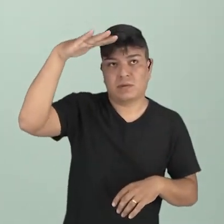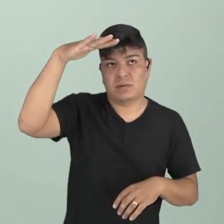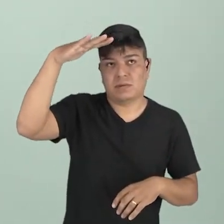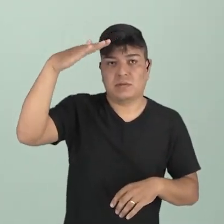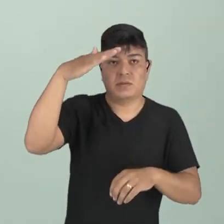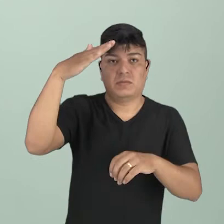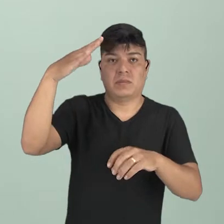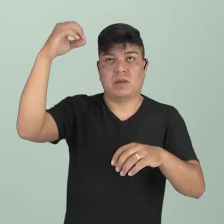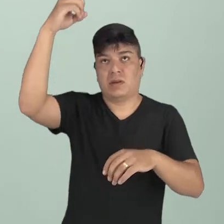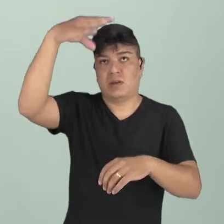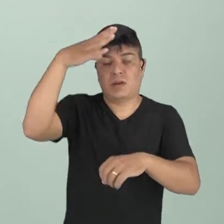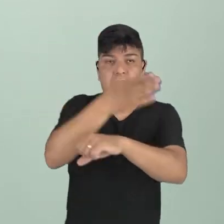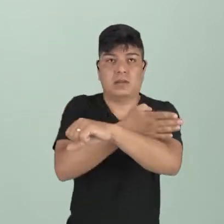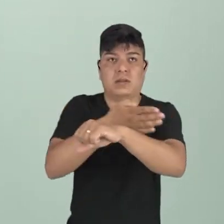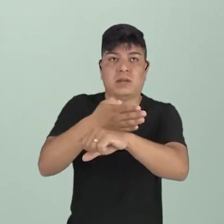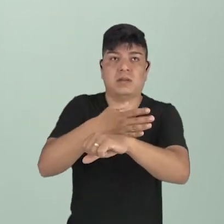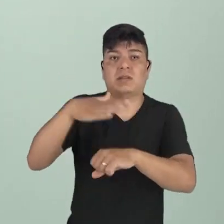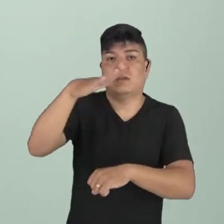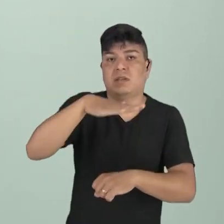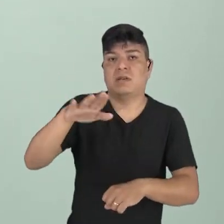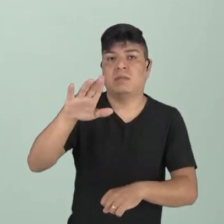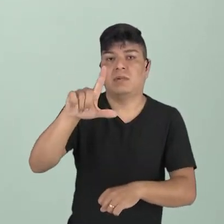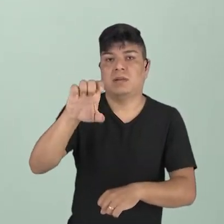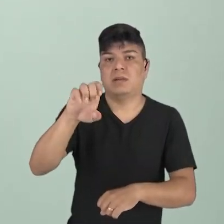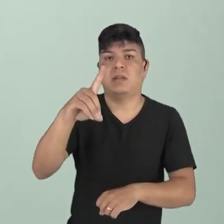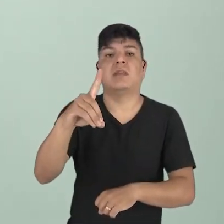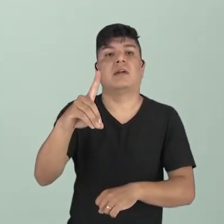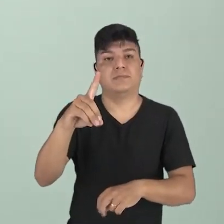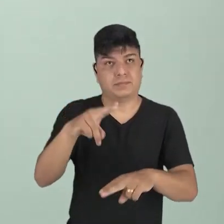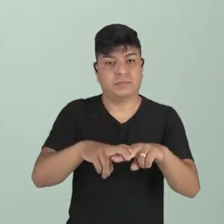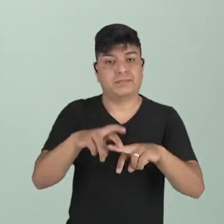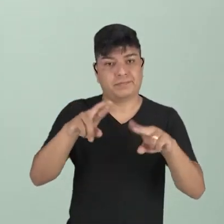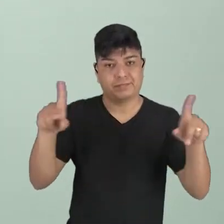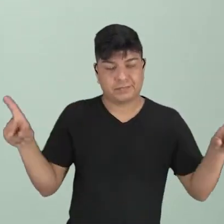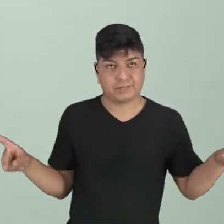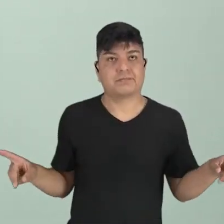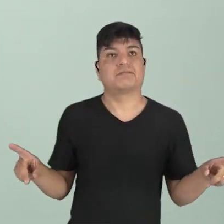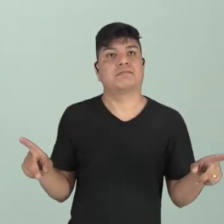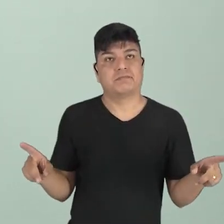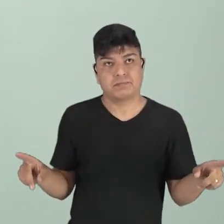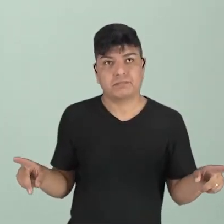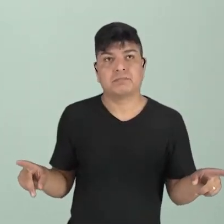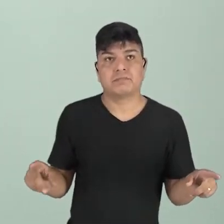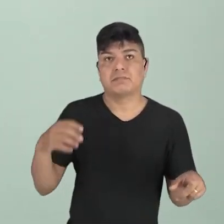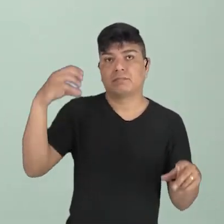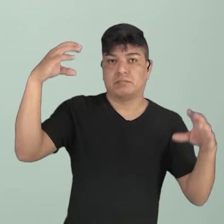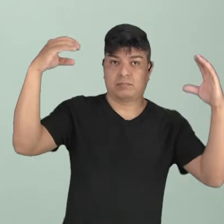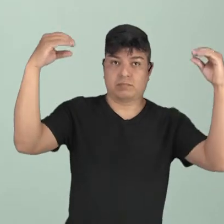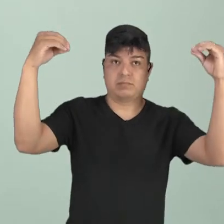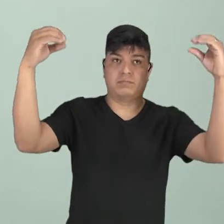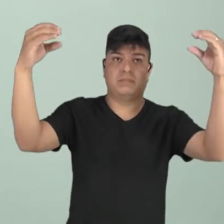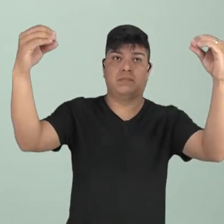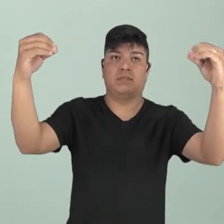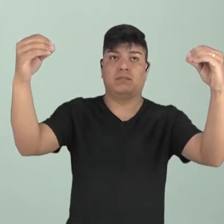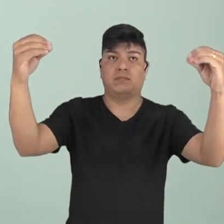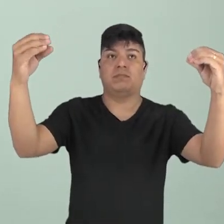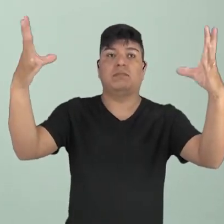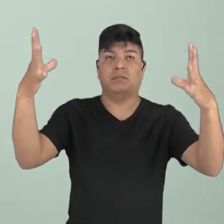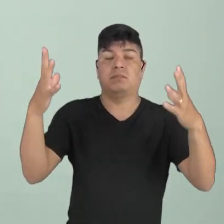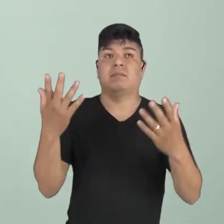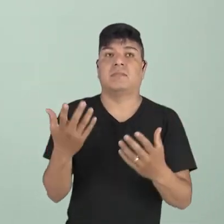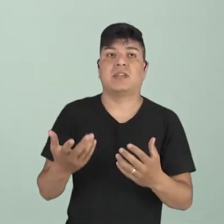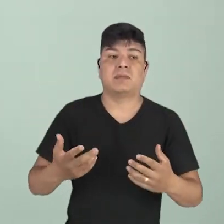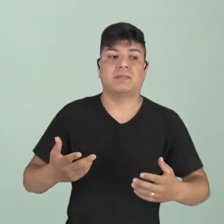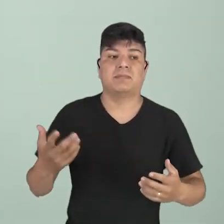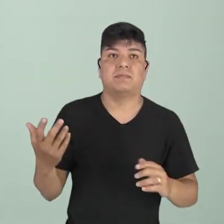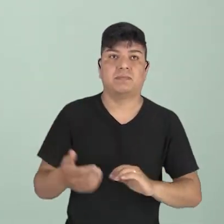lâmpadas tradicionais e embaixo com as lâmpadas LED. Vejam a diferença, né, da iluminação entre uma e outra. É claro que a